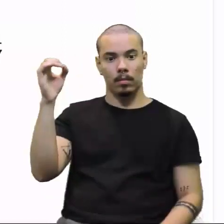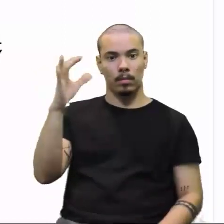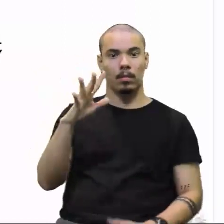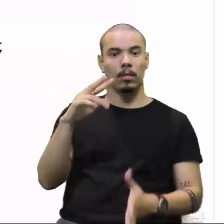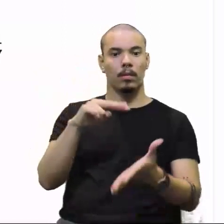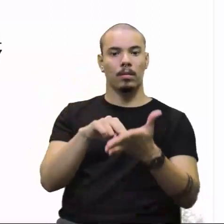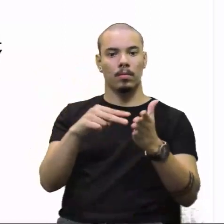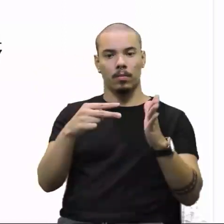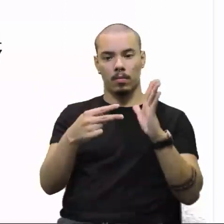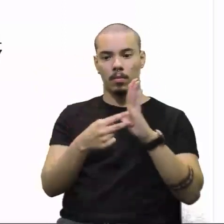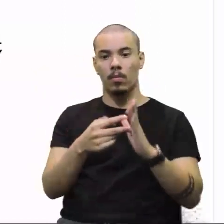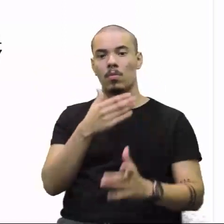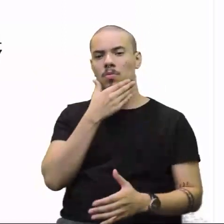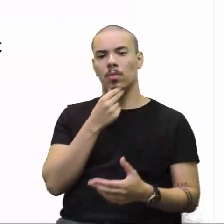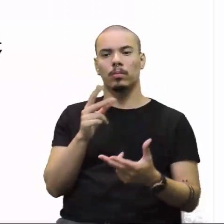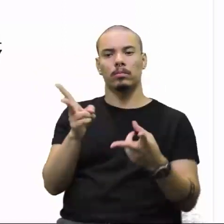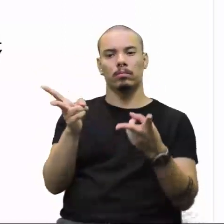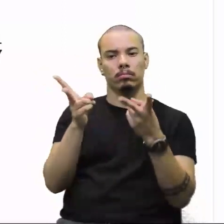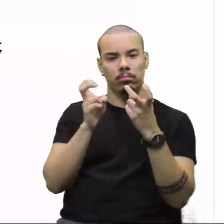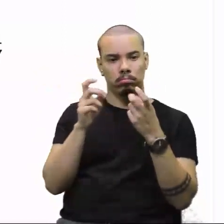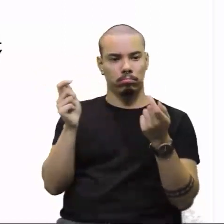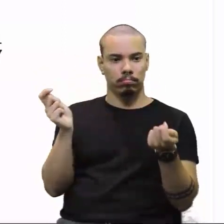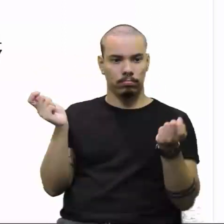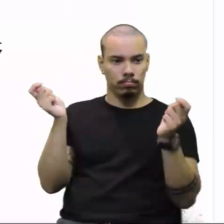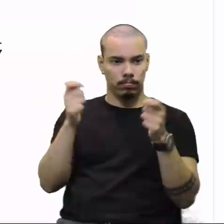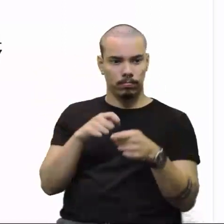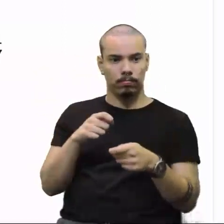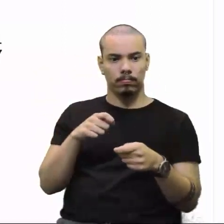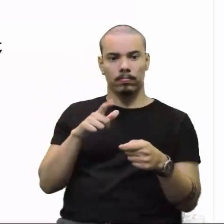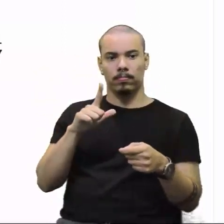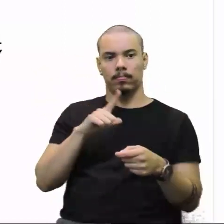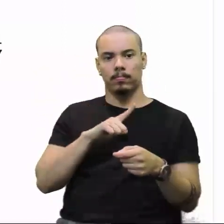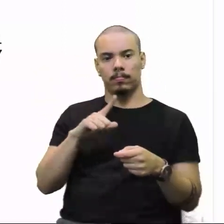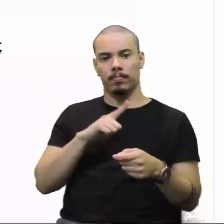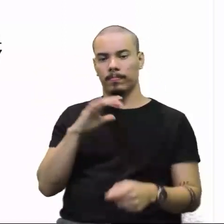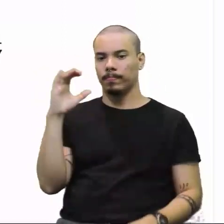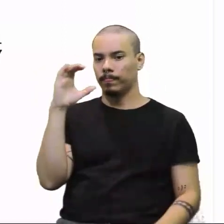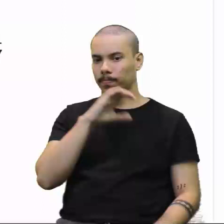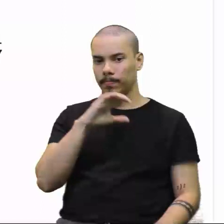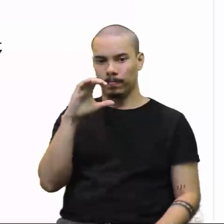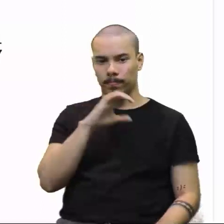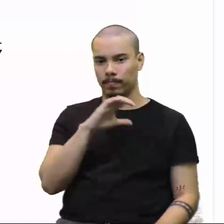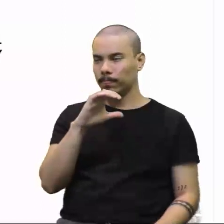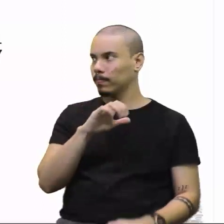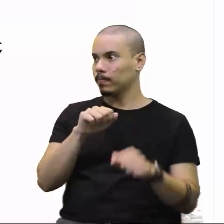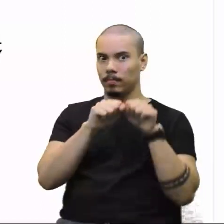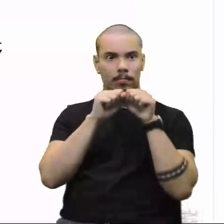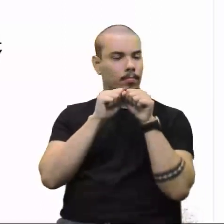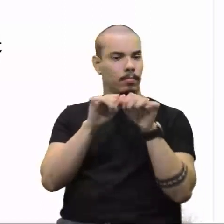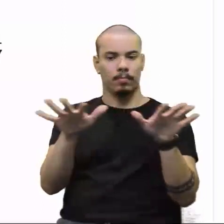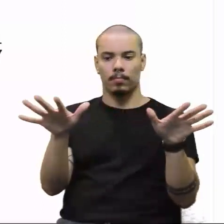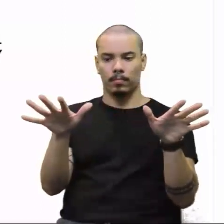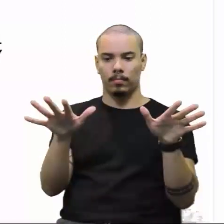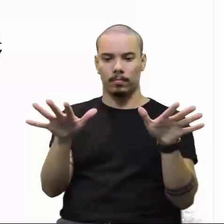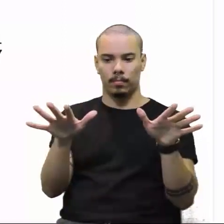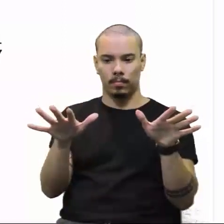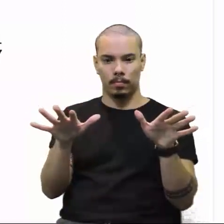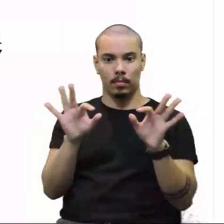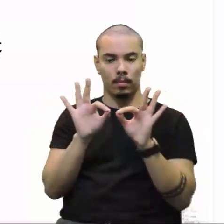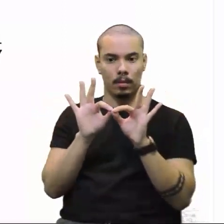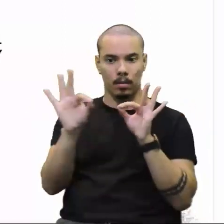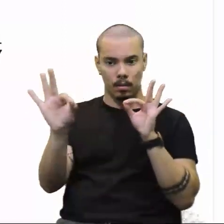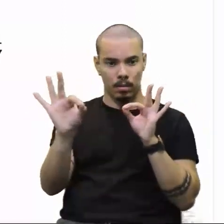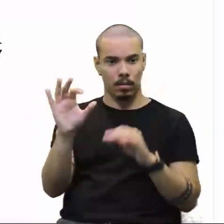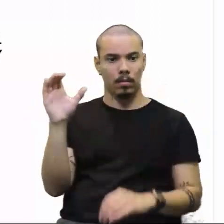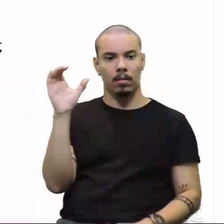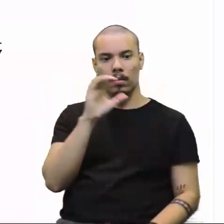luz, o homem percebeu que ela era capaz de percorrer muito depressa enormes distâncias. Tão